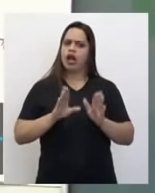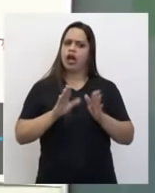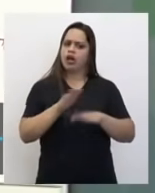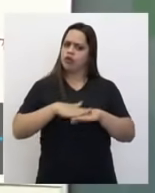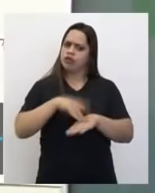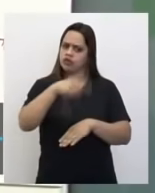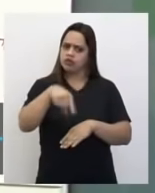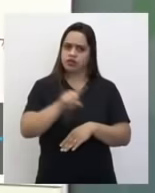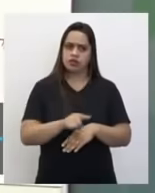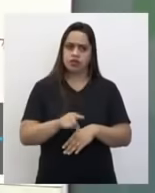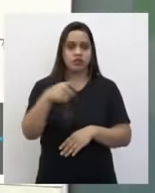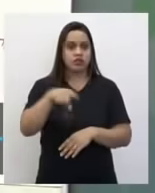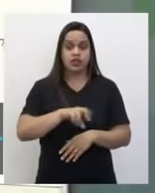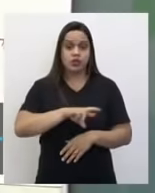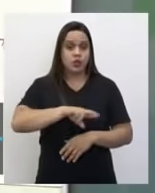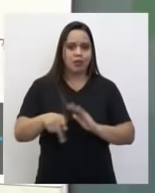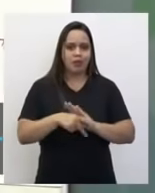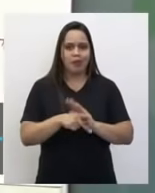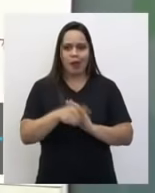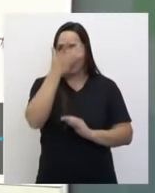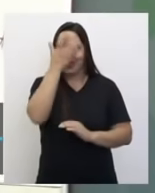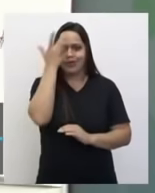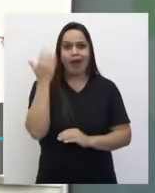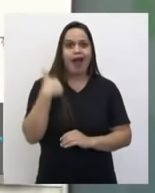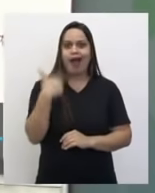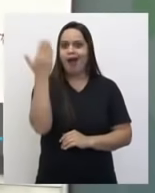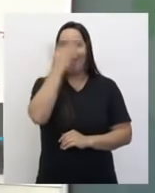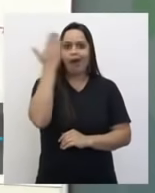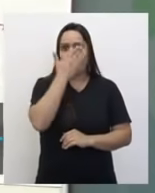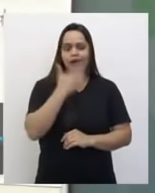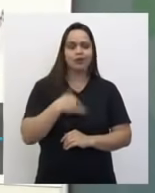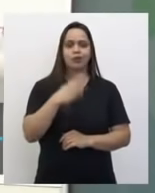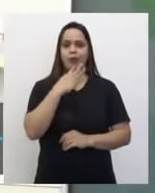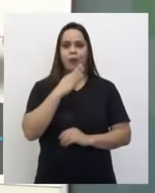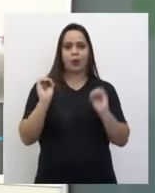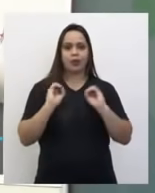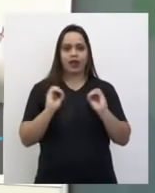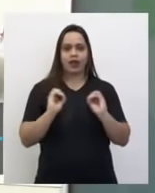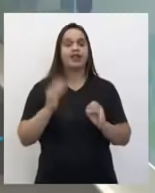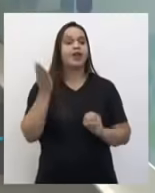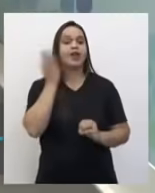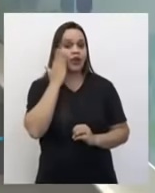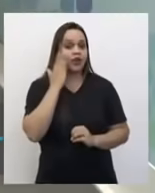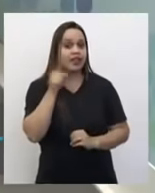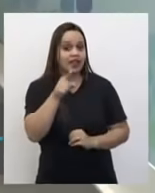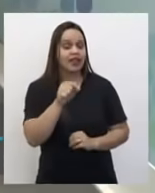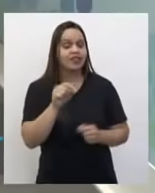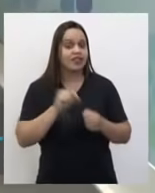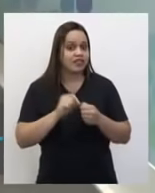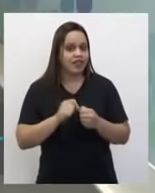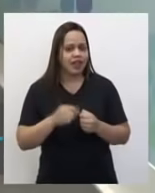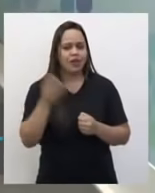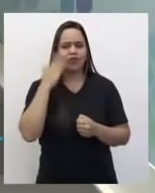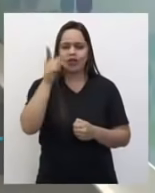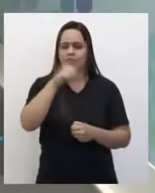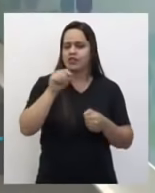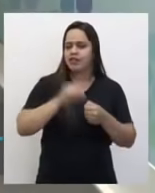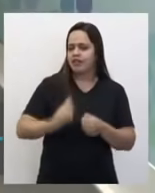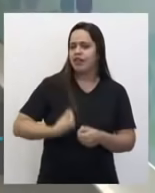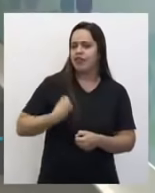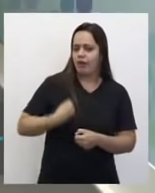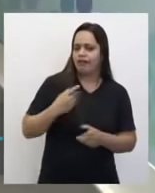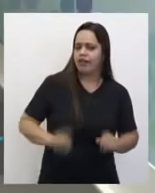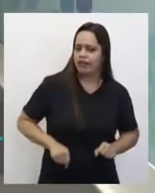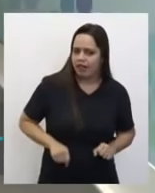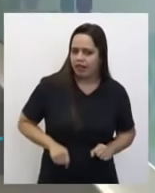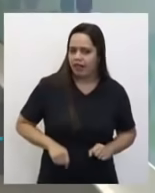de que vocês não são anônimos, tá? No chat, a gente sabe quem é você. Eu sei o que você fez no verão passado. Exatamente. Eu